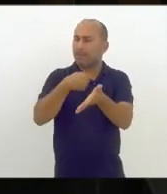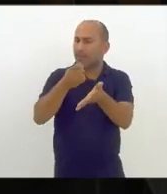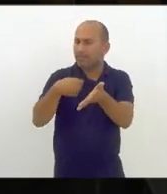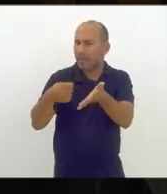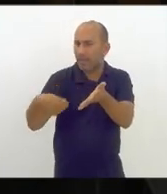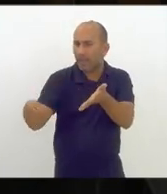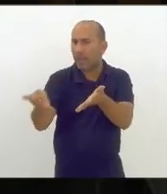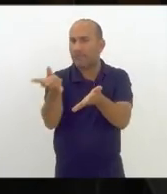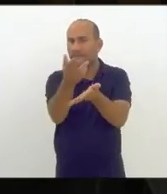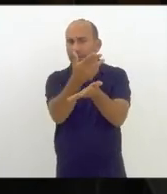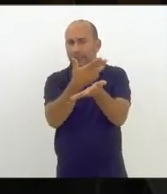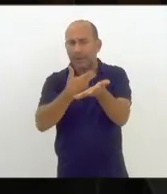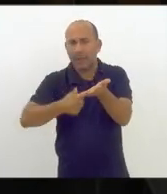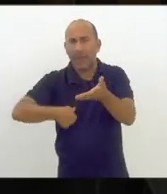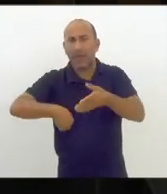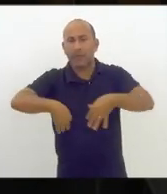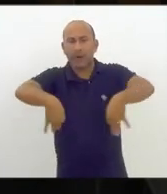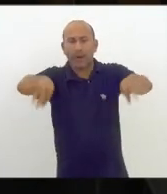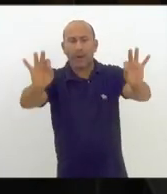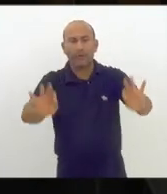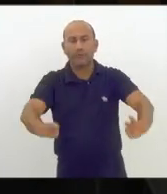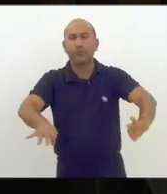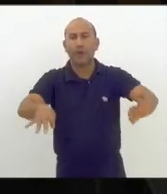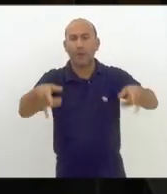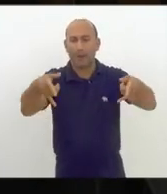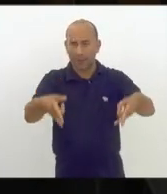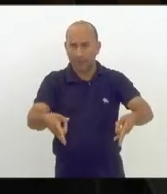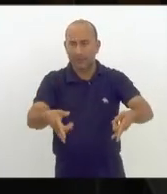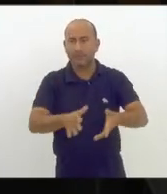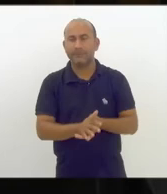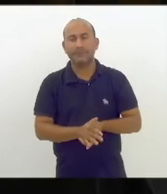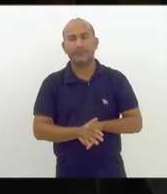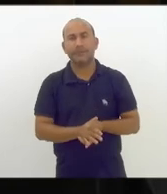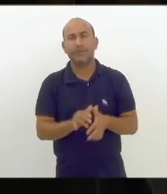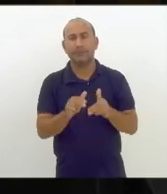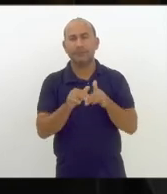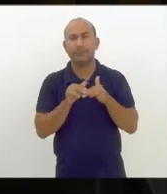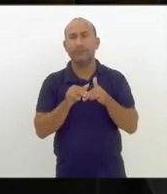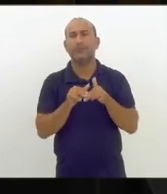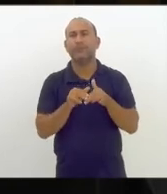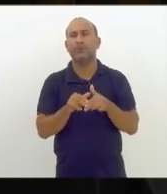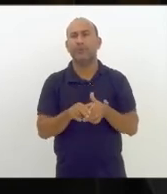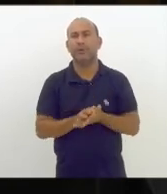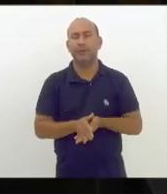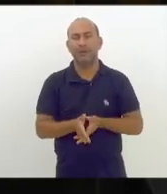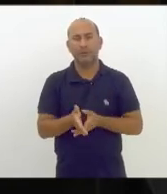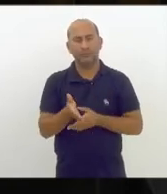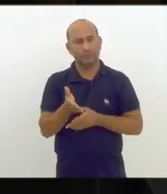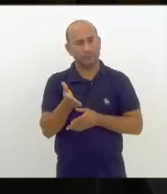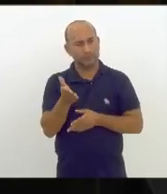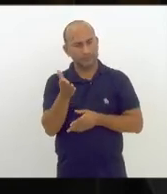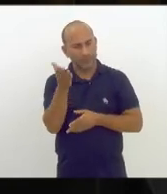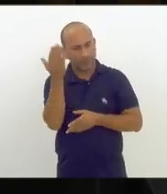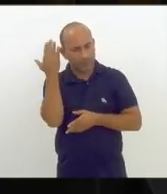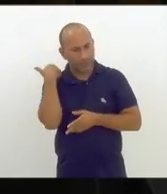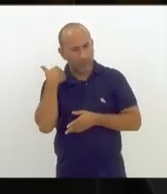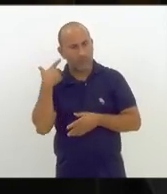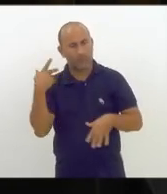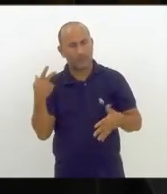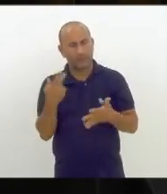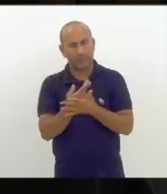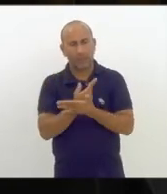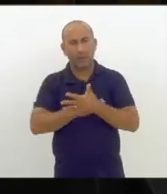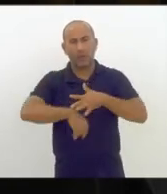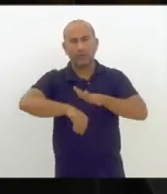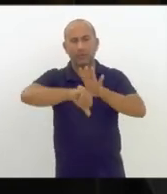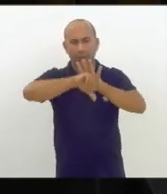lençol é muito representativo para essas mulheres vítimas de violência. E no plenário do antigo Tribunal do Júri, no Tribunal de Alçada Criminal, no